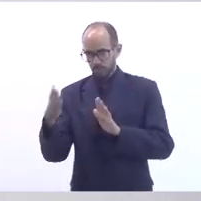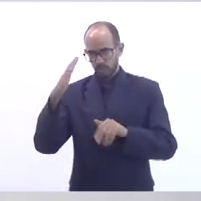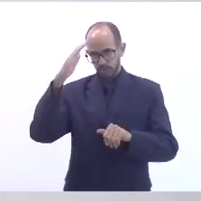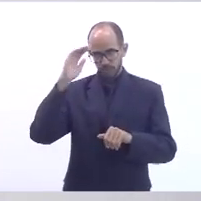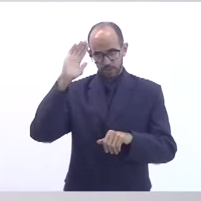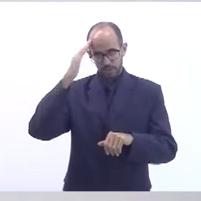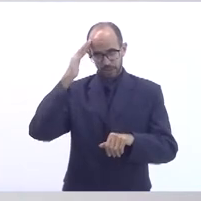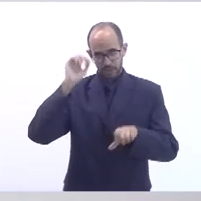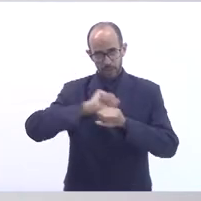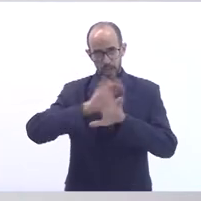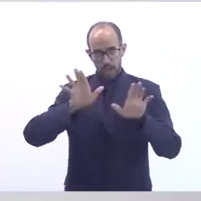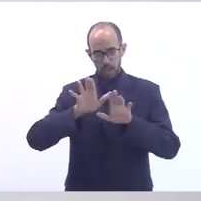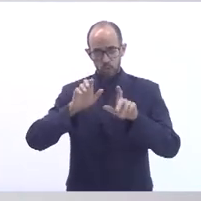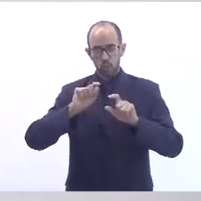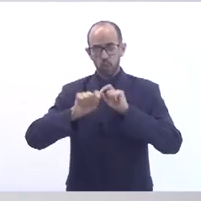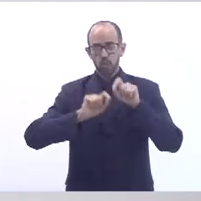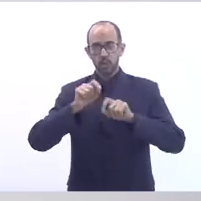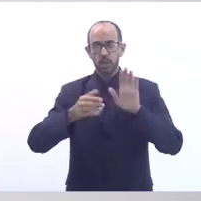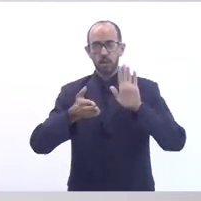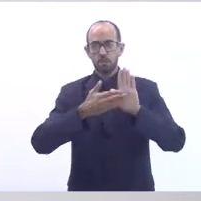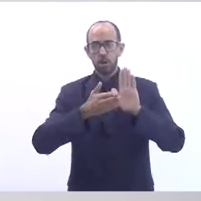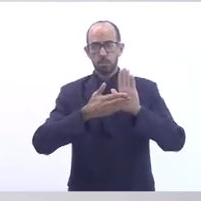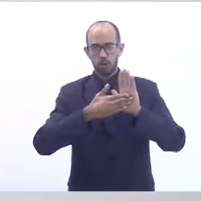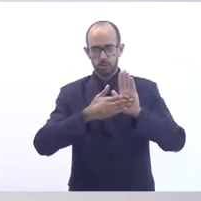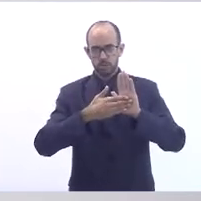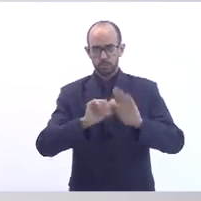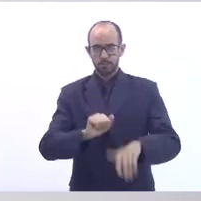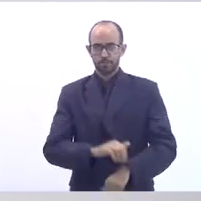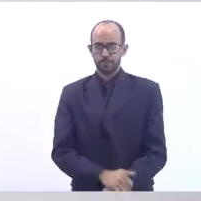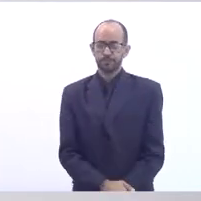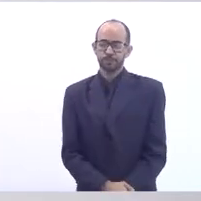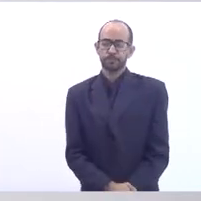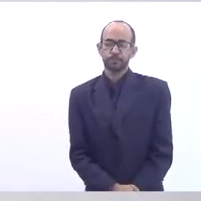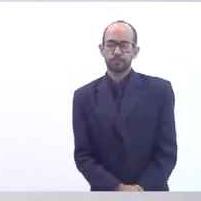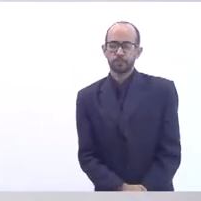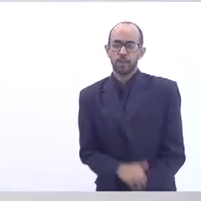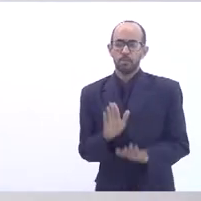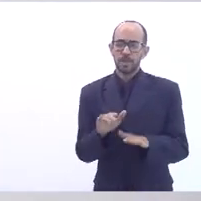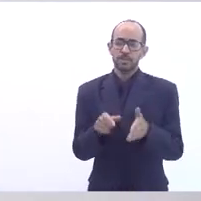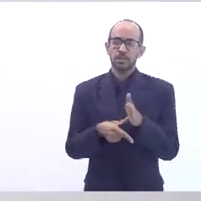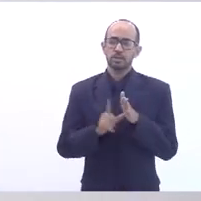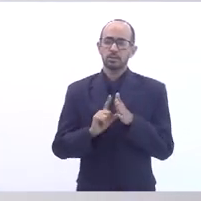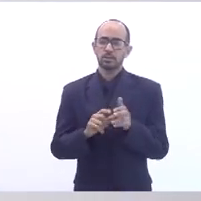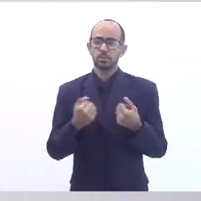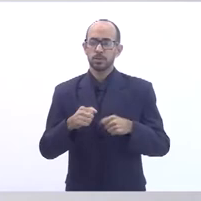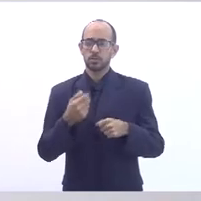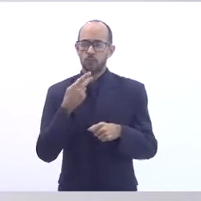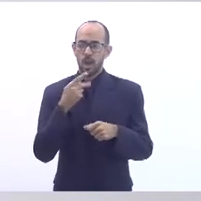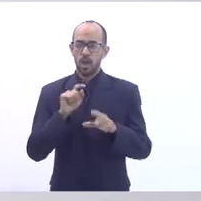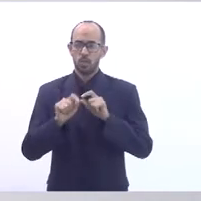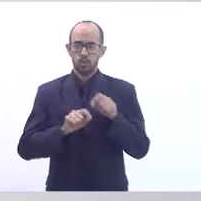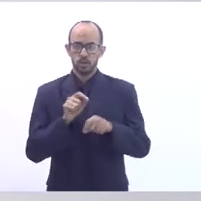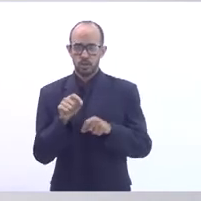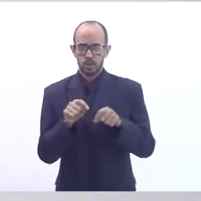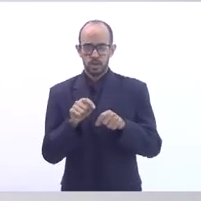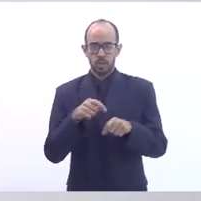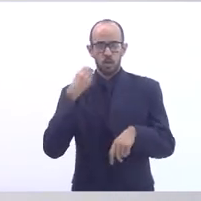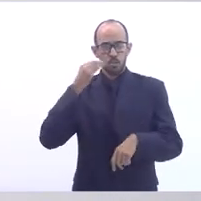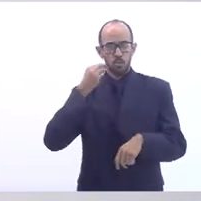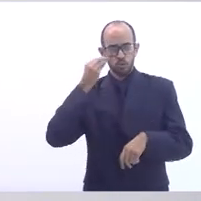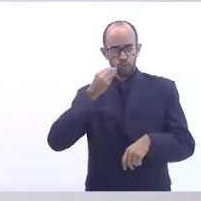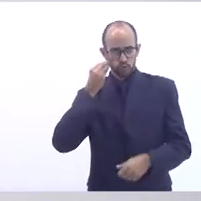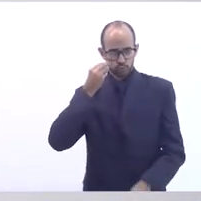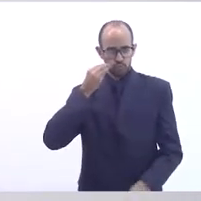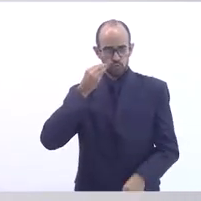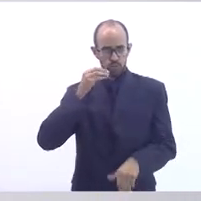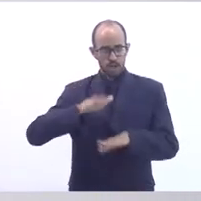está propondo para Niterói com relação a marcha da maconha Mas antes disso eu tenho que dizer para vocês que o mote da mais de uma cor de